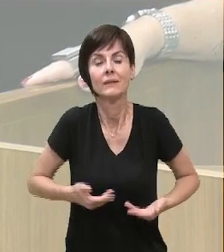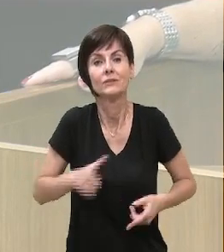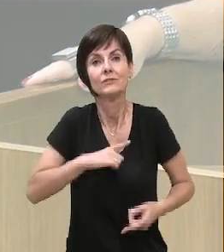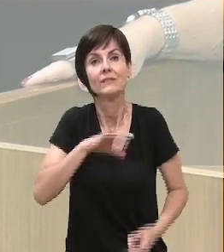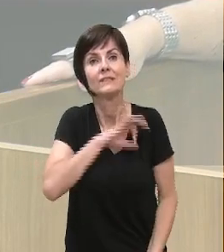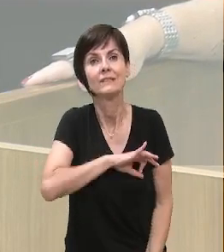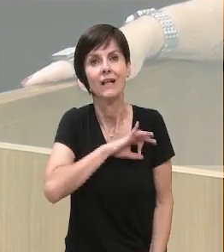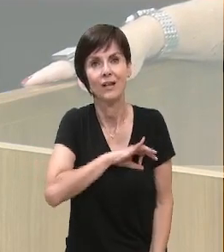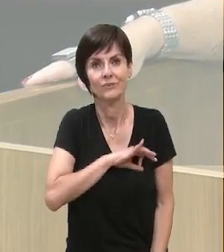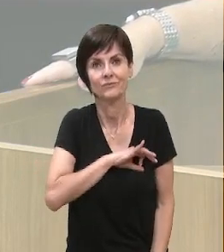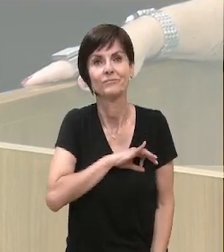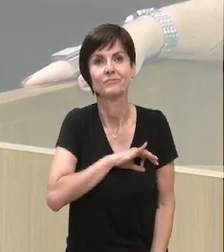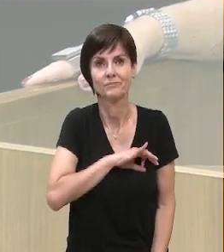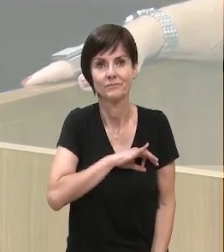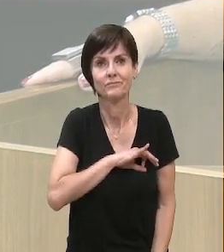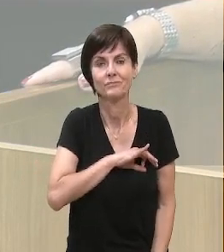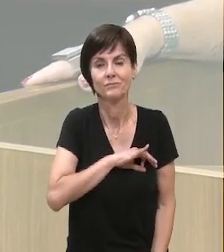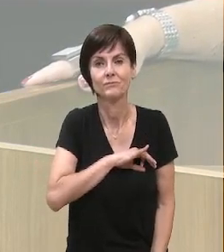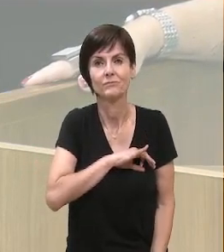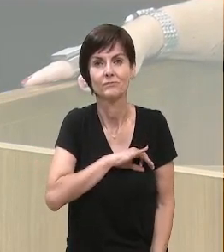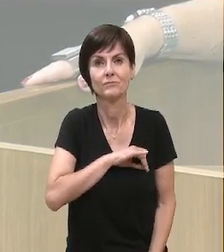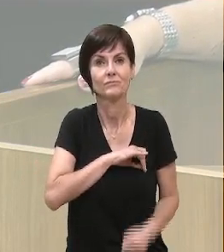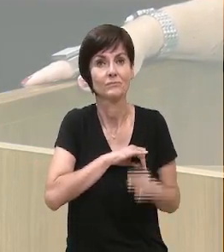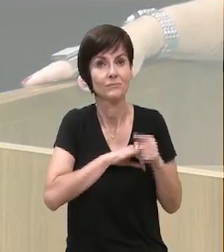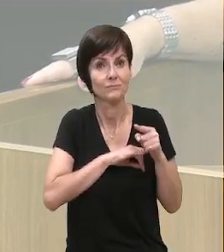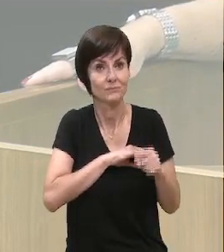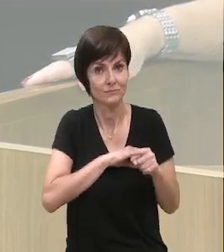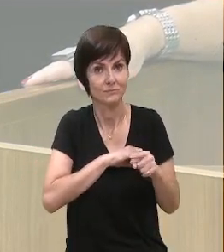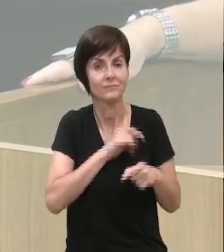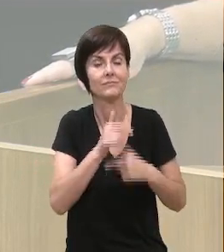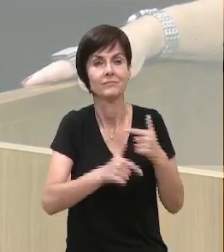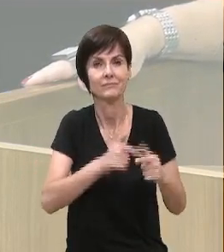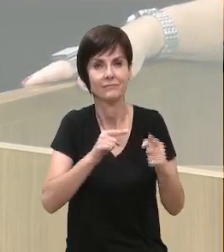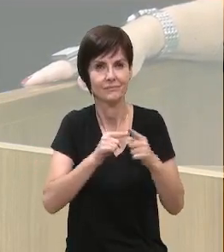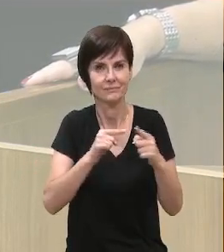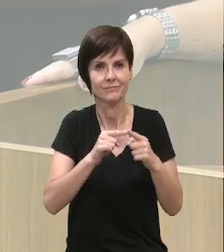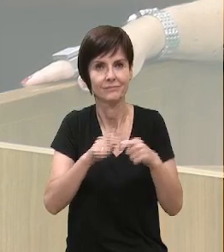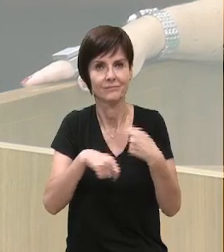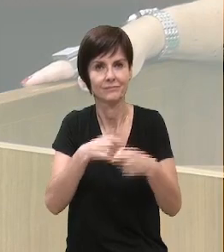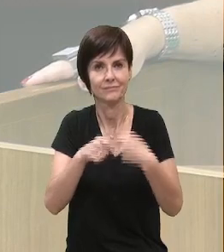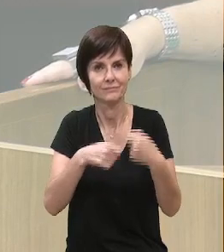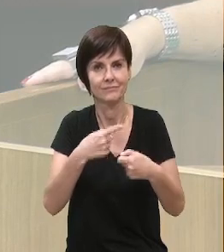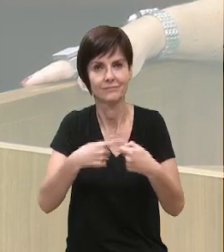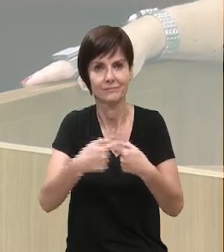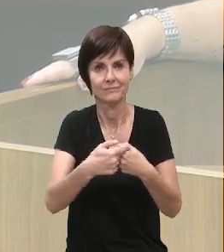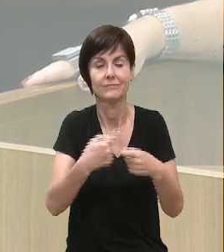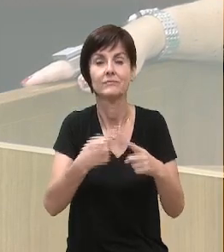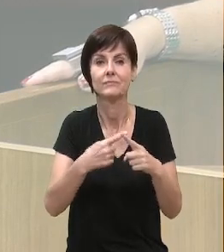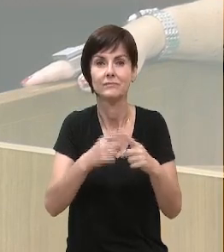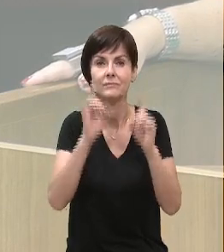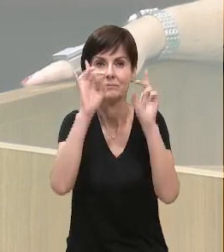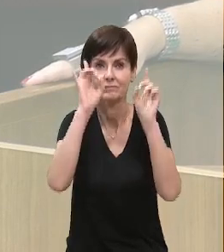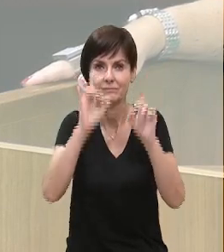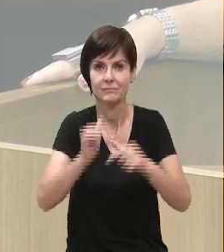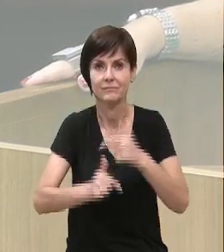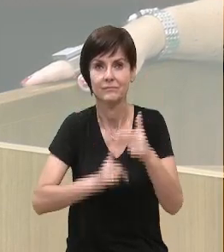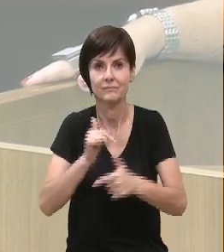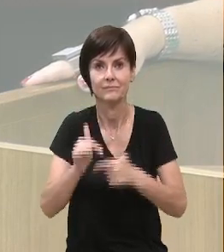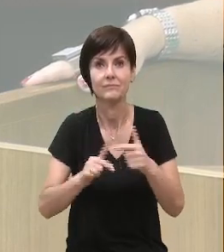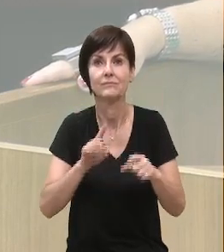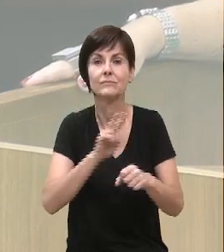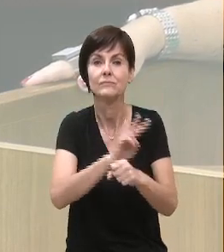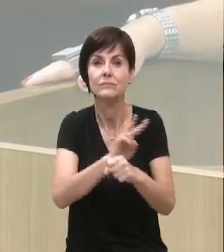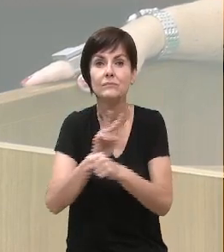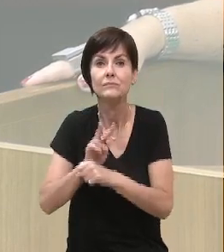remunerado, né? O quanto isso implicaria na economia, porque é o trabalho, especialmente, como eu falei, do cuidado